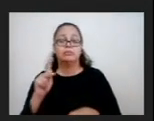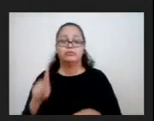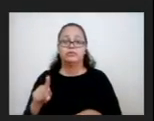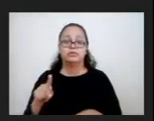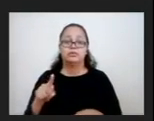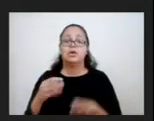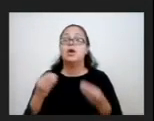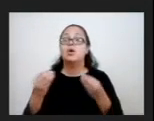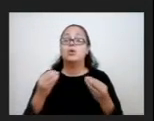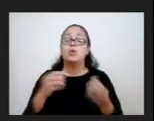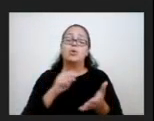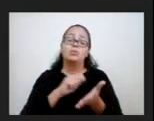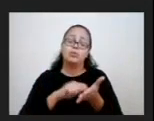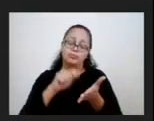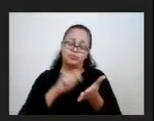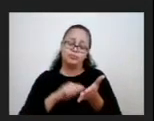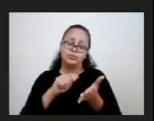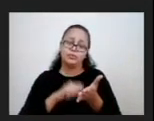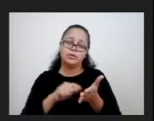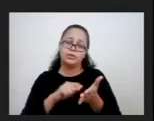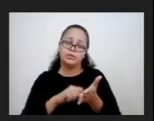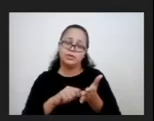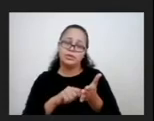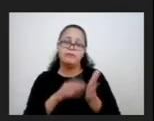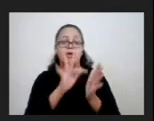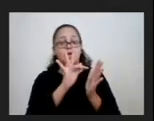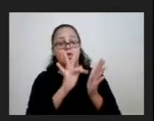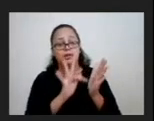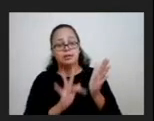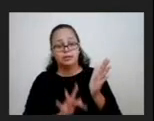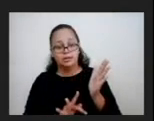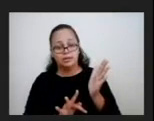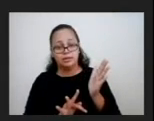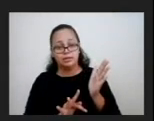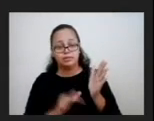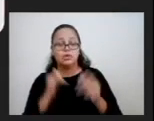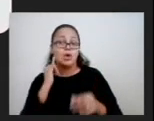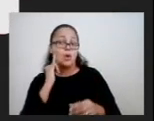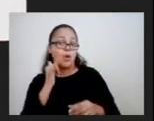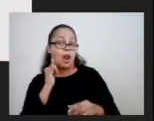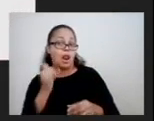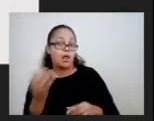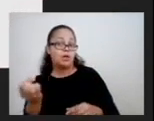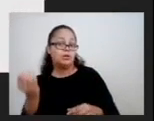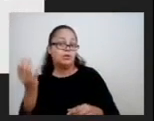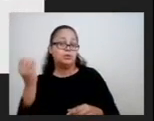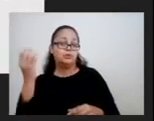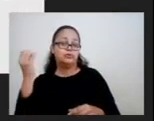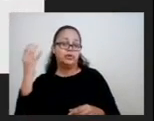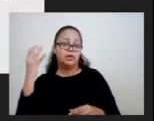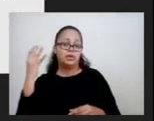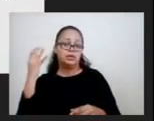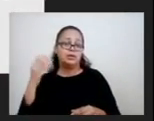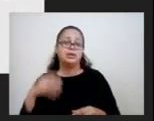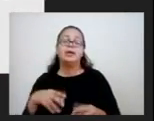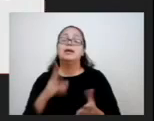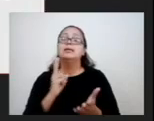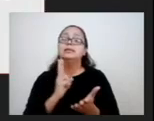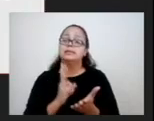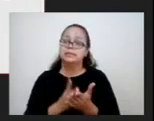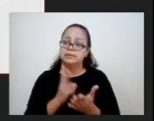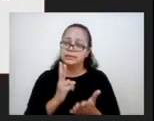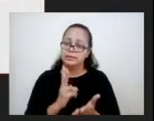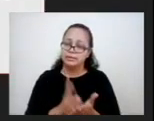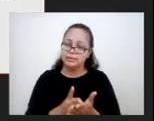vocês sobre como escrever, como produzir esse tipo de texto, tá? Um relato de viagem. Então, observem, sempre tem que ter